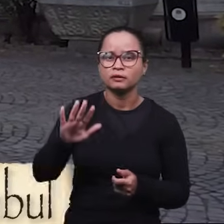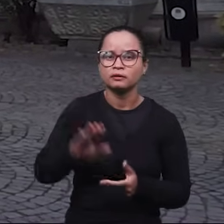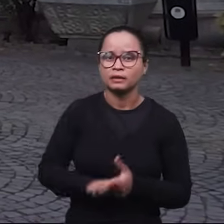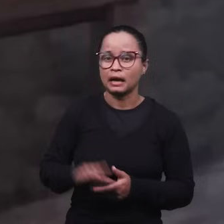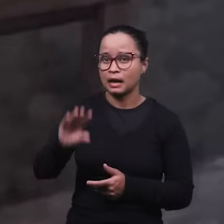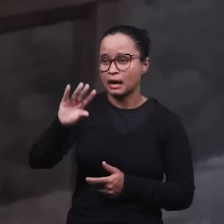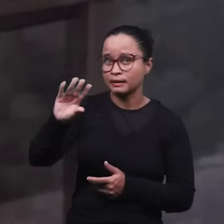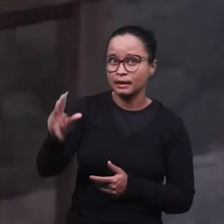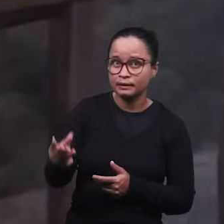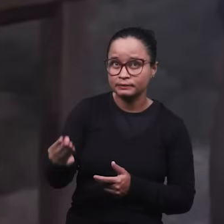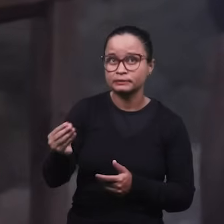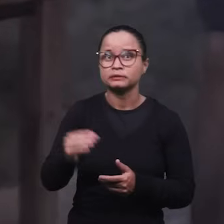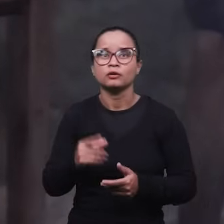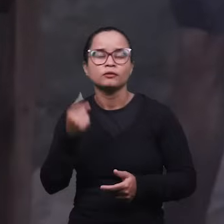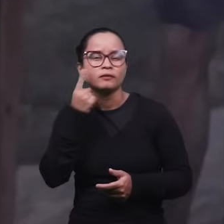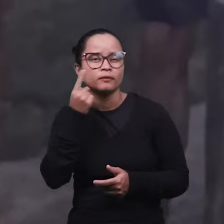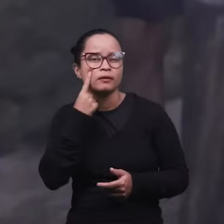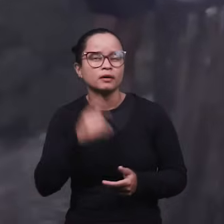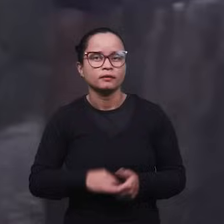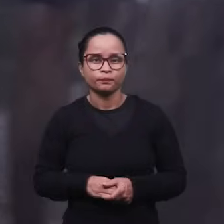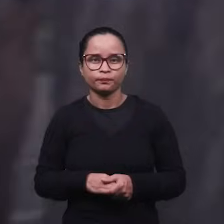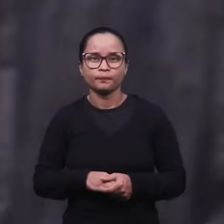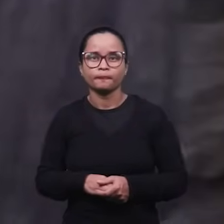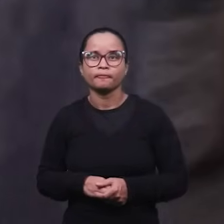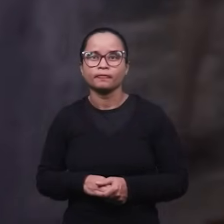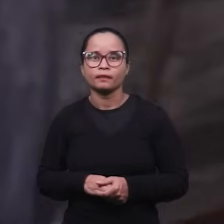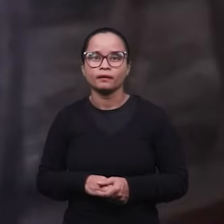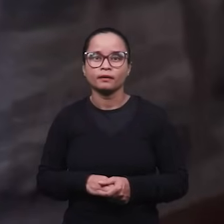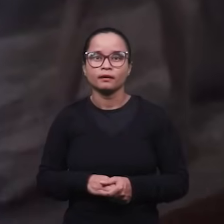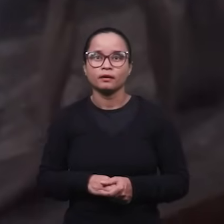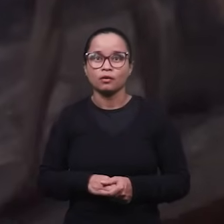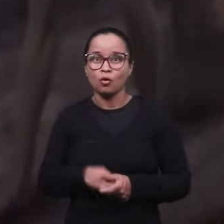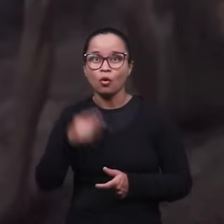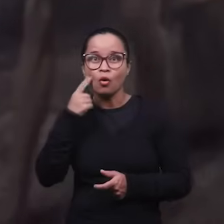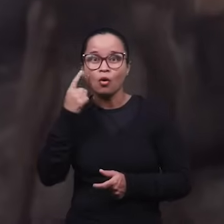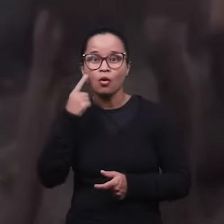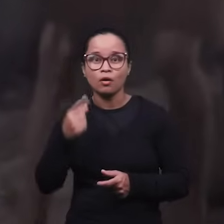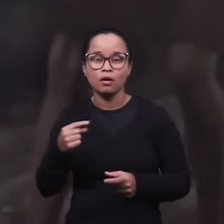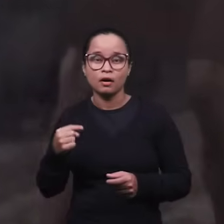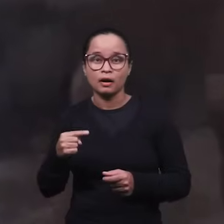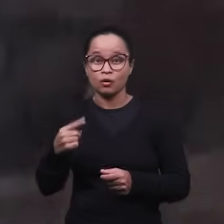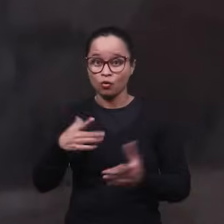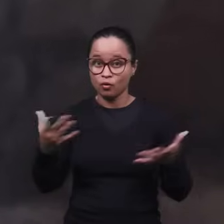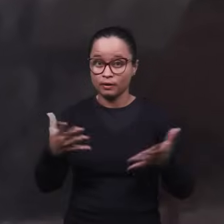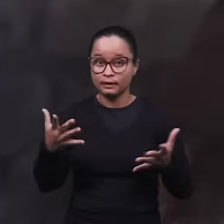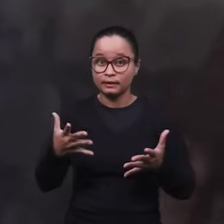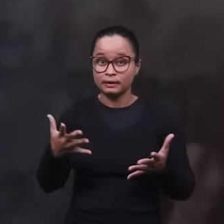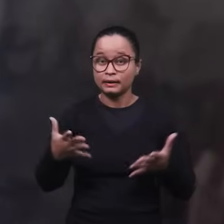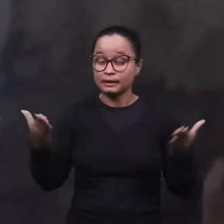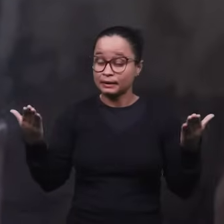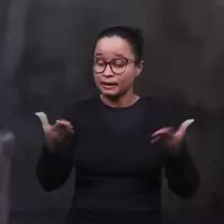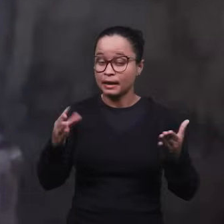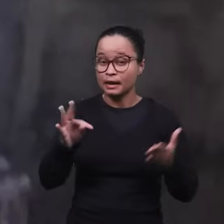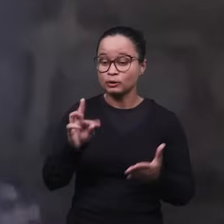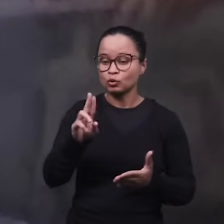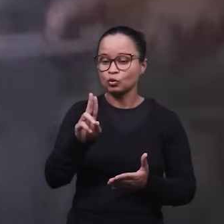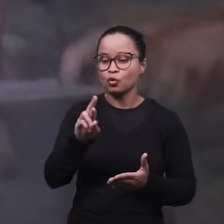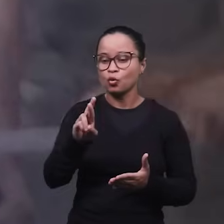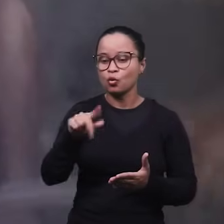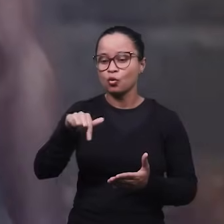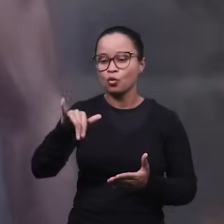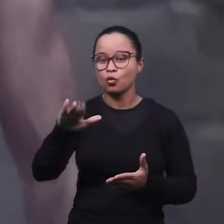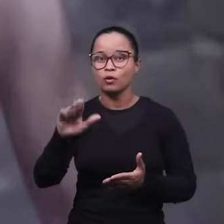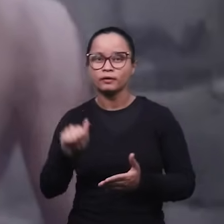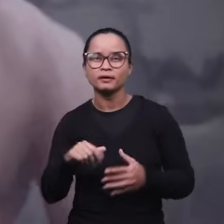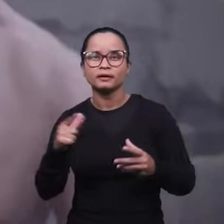Menor, cunhadas pelo rei da Lídia, atual Turquia. Passou a derreter o